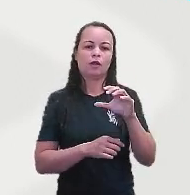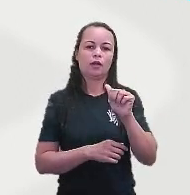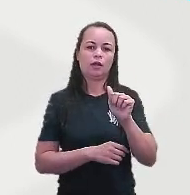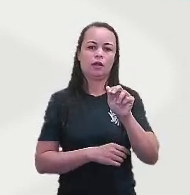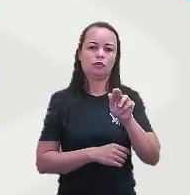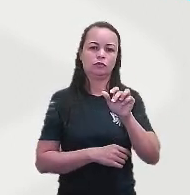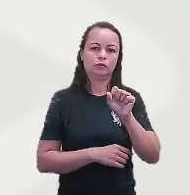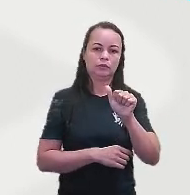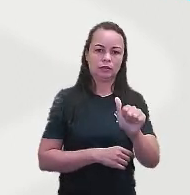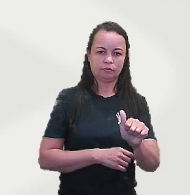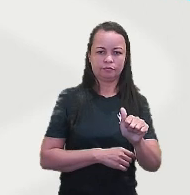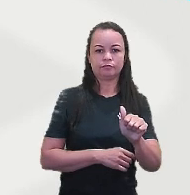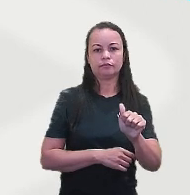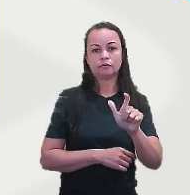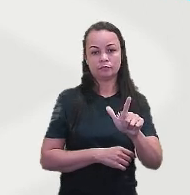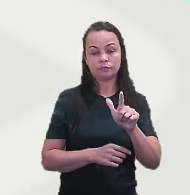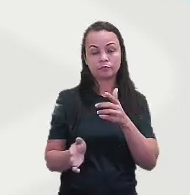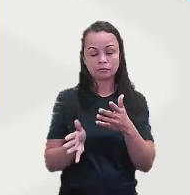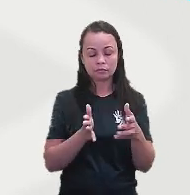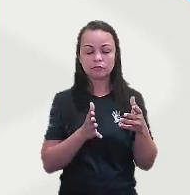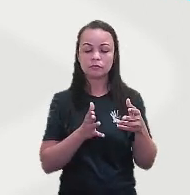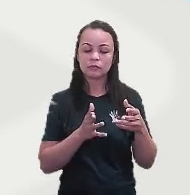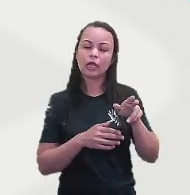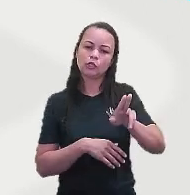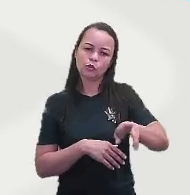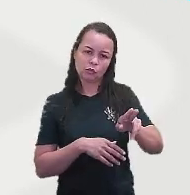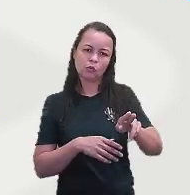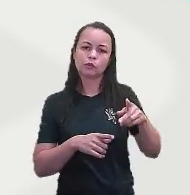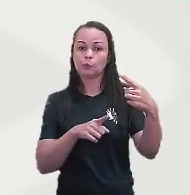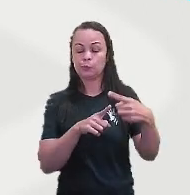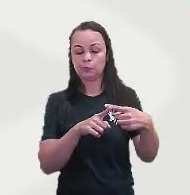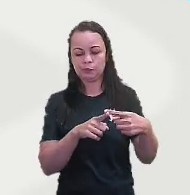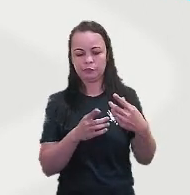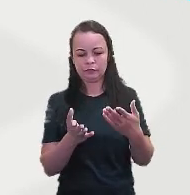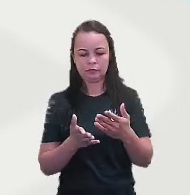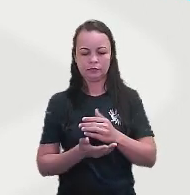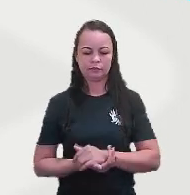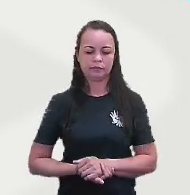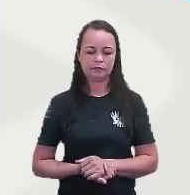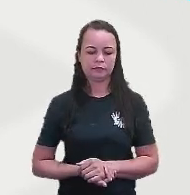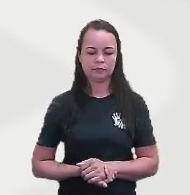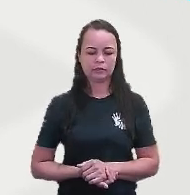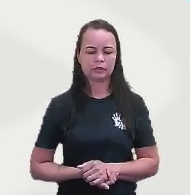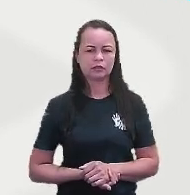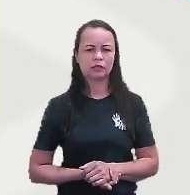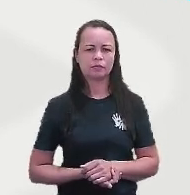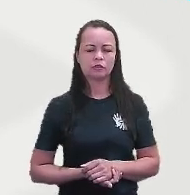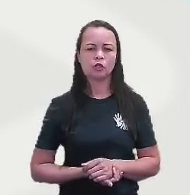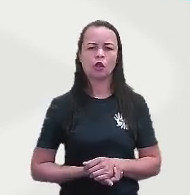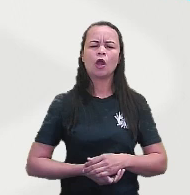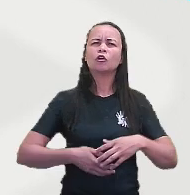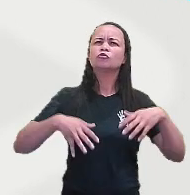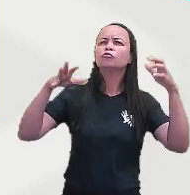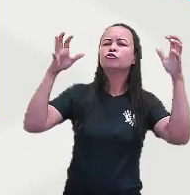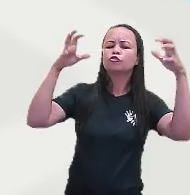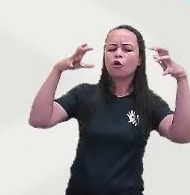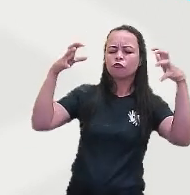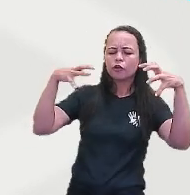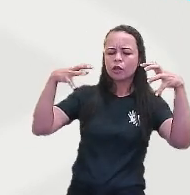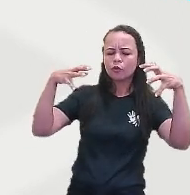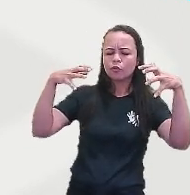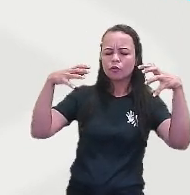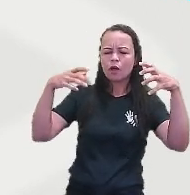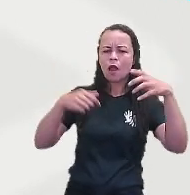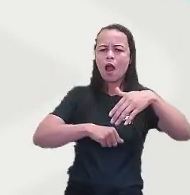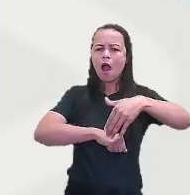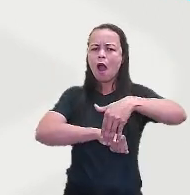causal. E aí, utilizamos o porquê. Já embaixo, ó, choveu, porque a rua